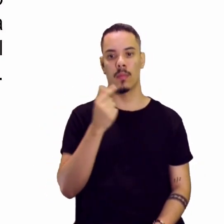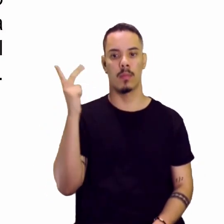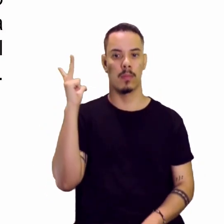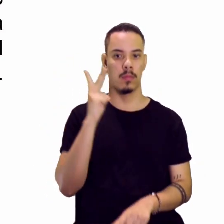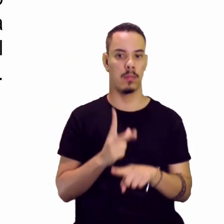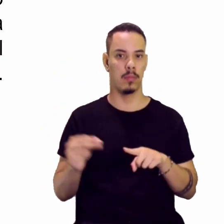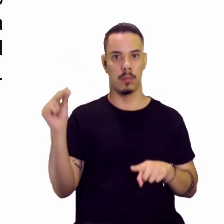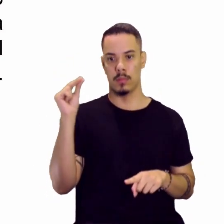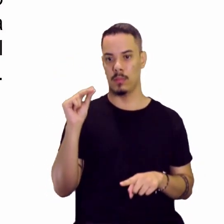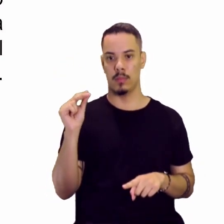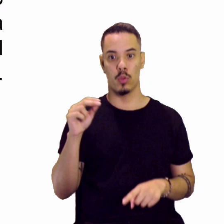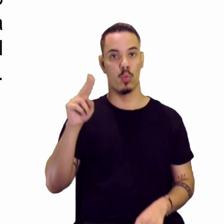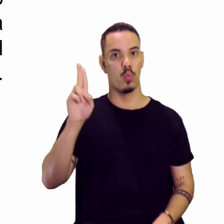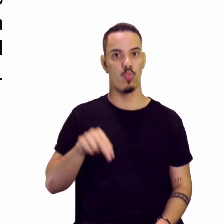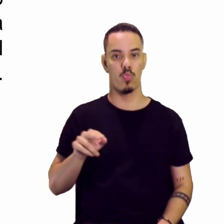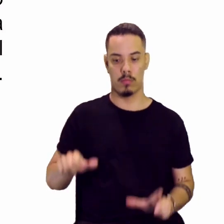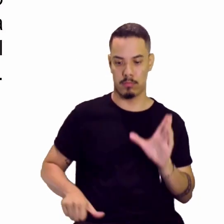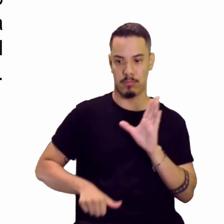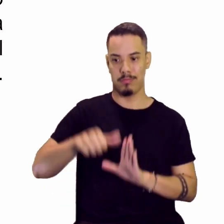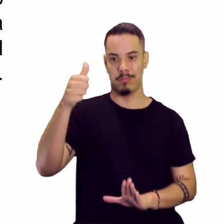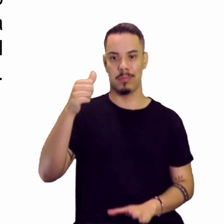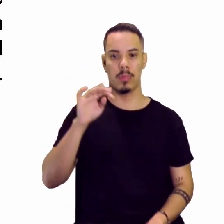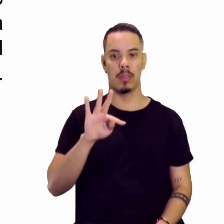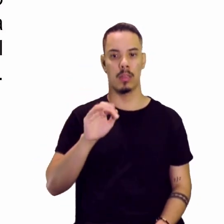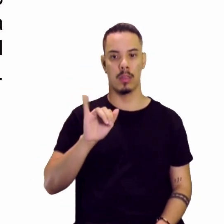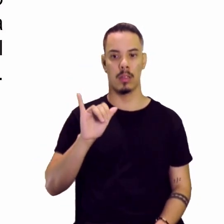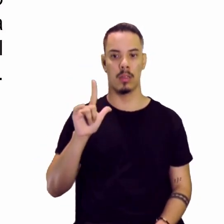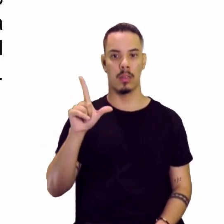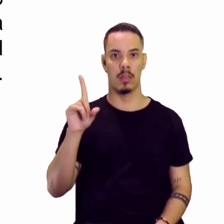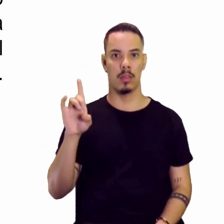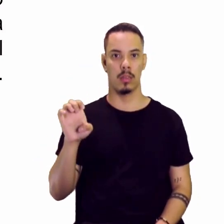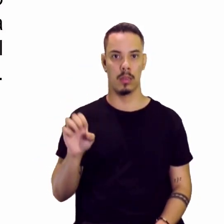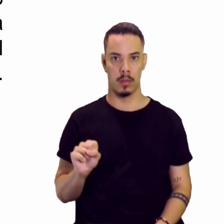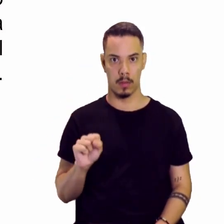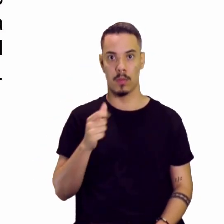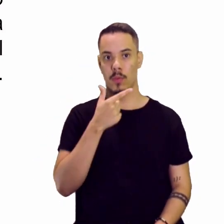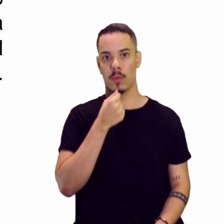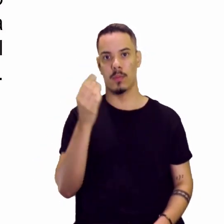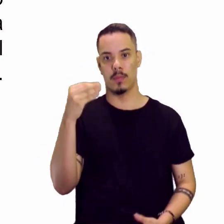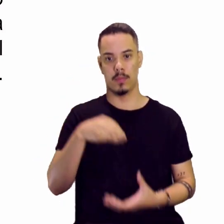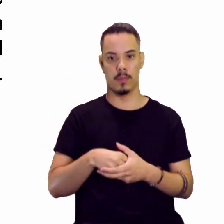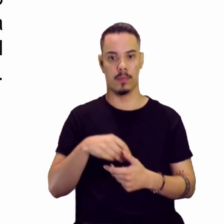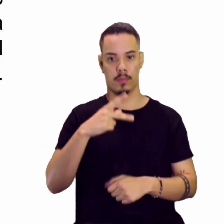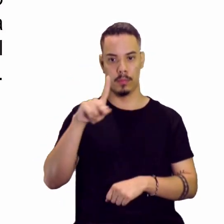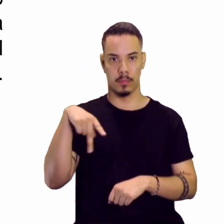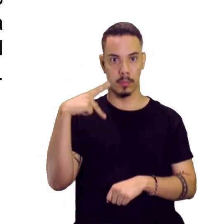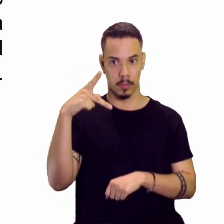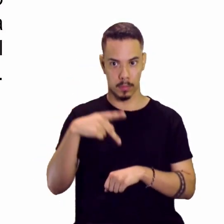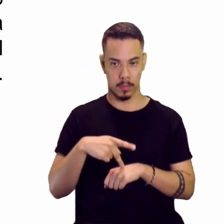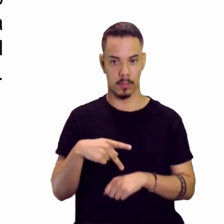Moto Velocidade. Nunca um tailandês tinha vencido. Olha aí todas as curvas, só para você